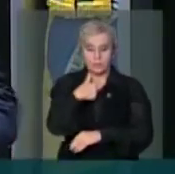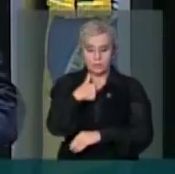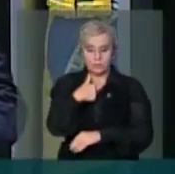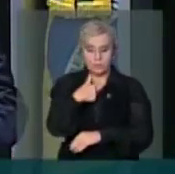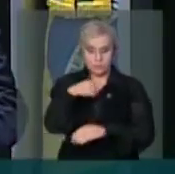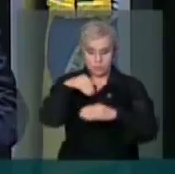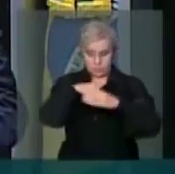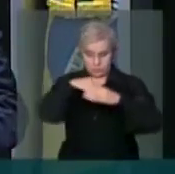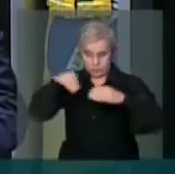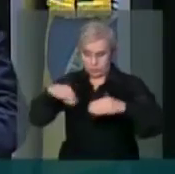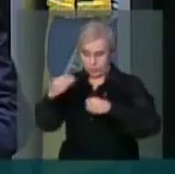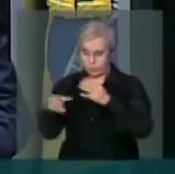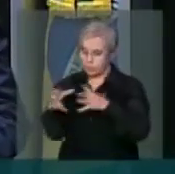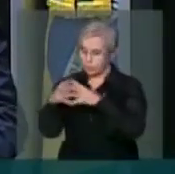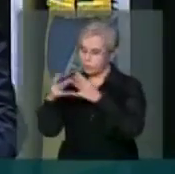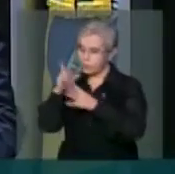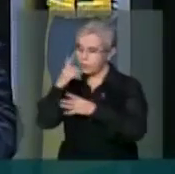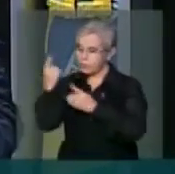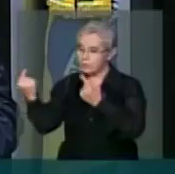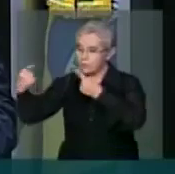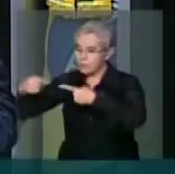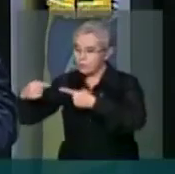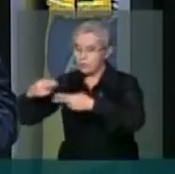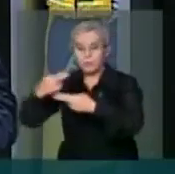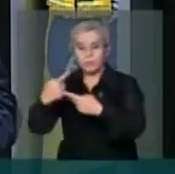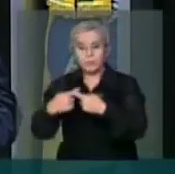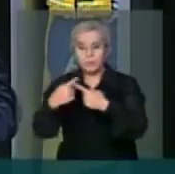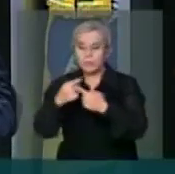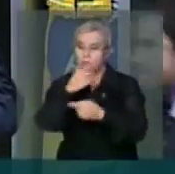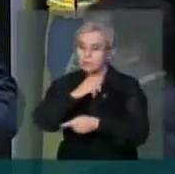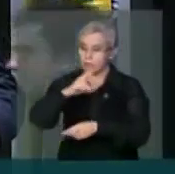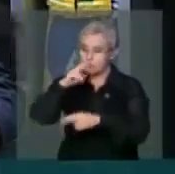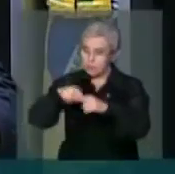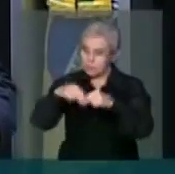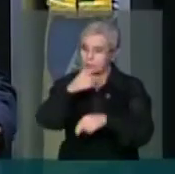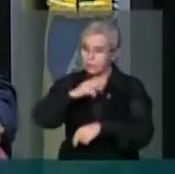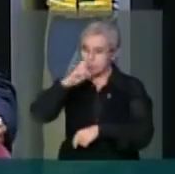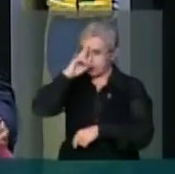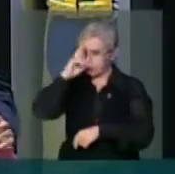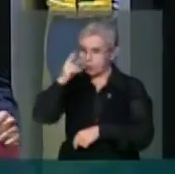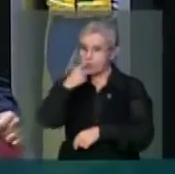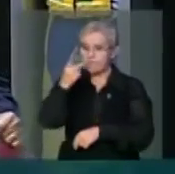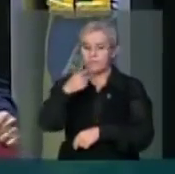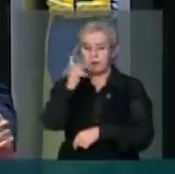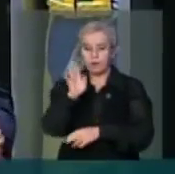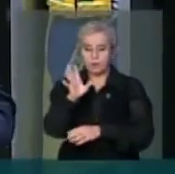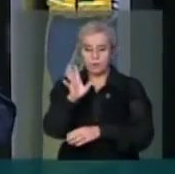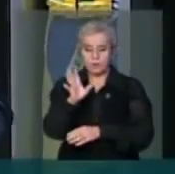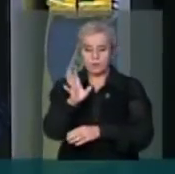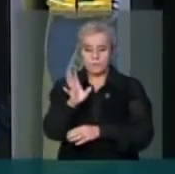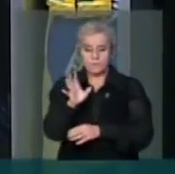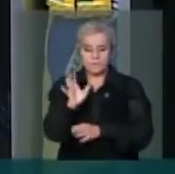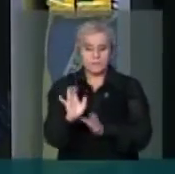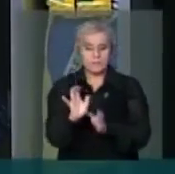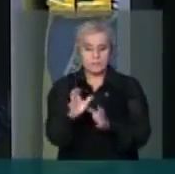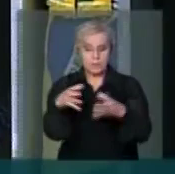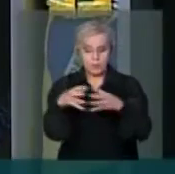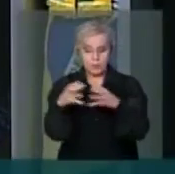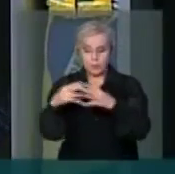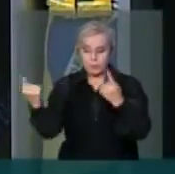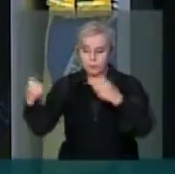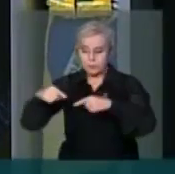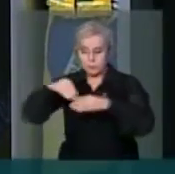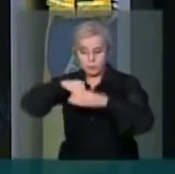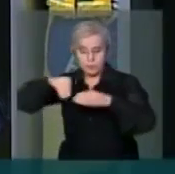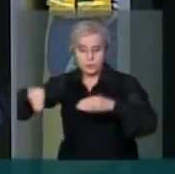deputados de oposição, porque Vossa Excelência, na sua fala, excluiu os deputados que não são da base do governo. Porém,